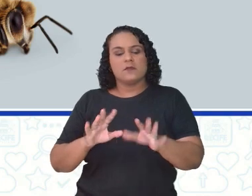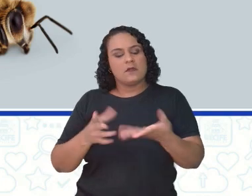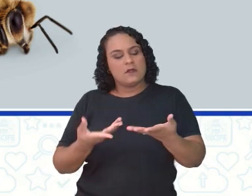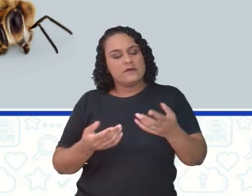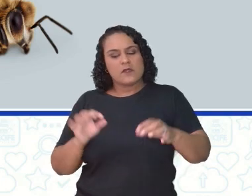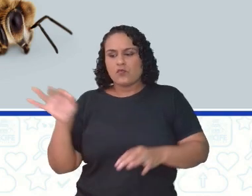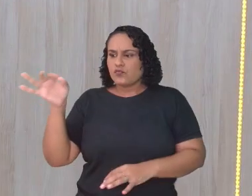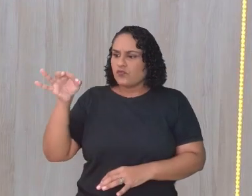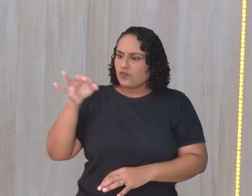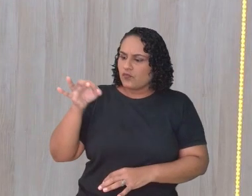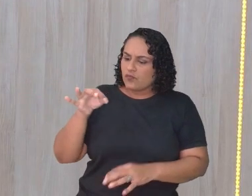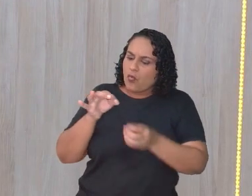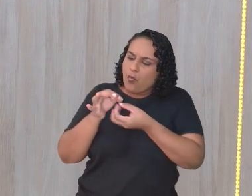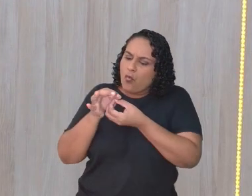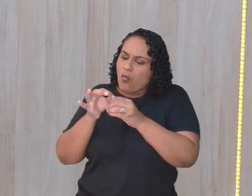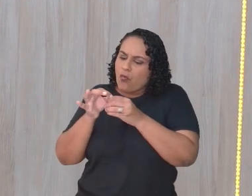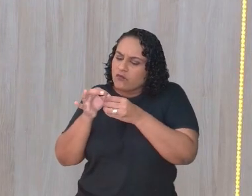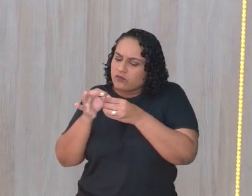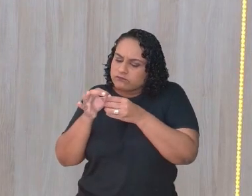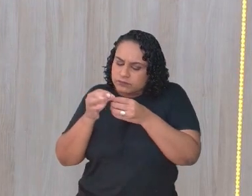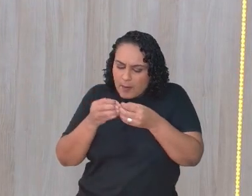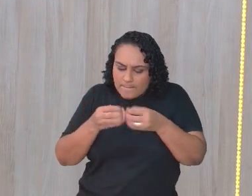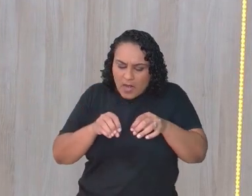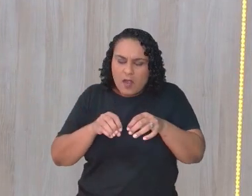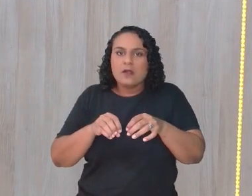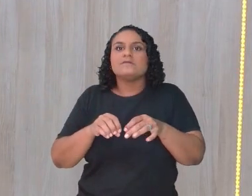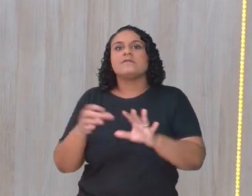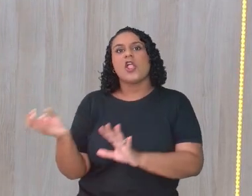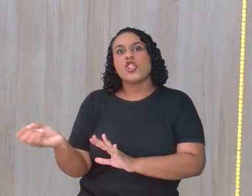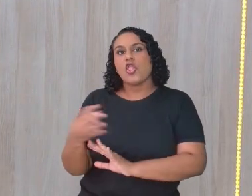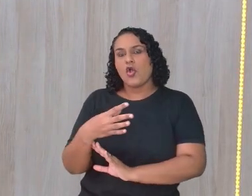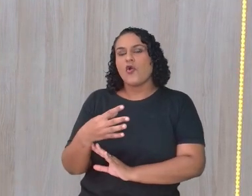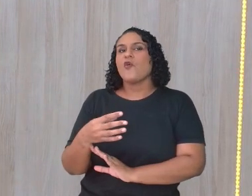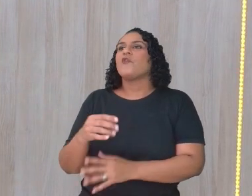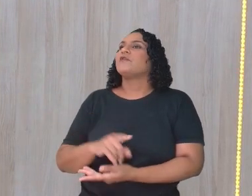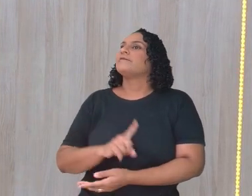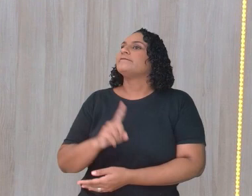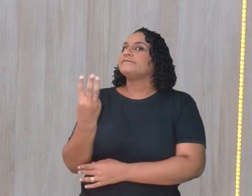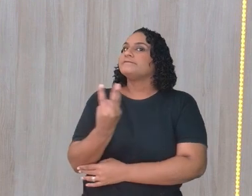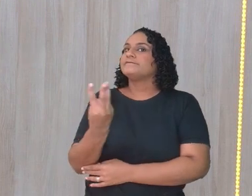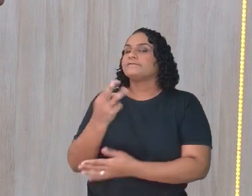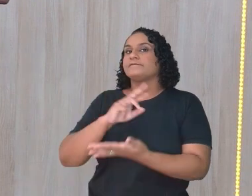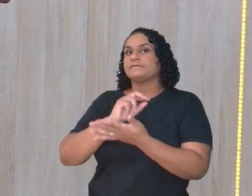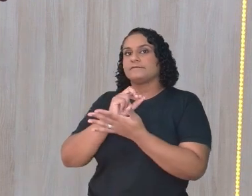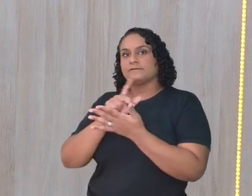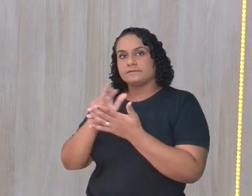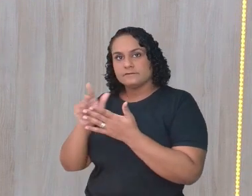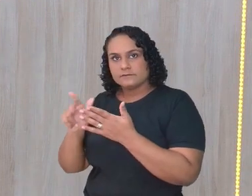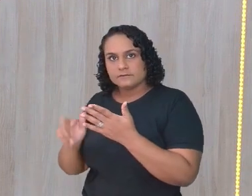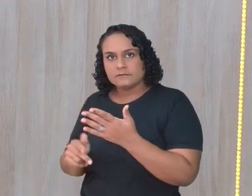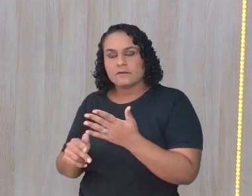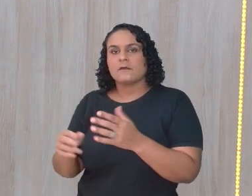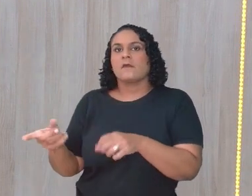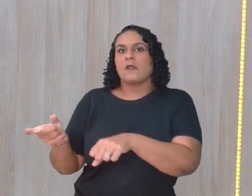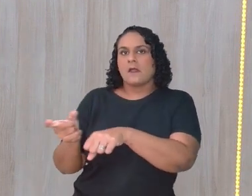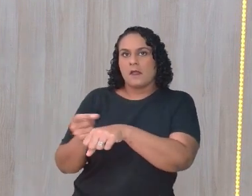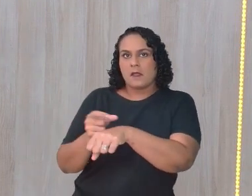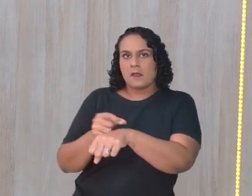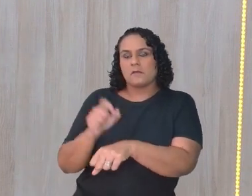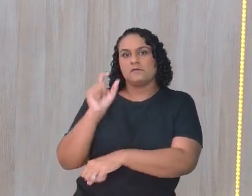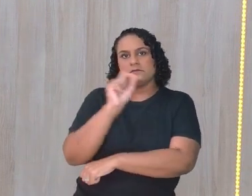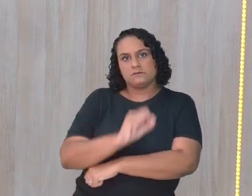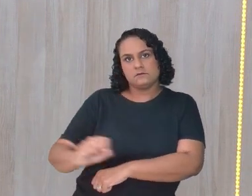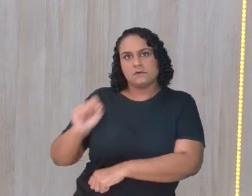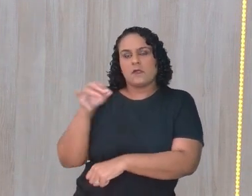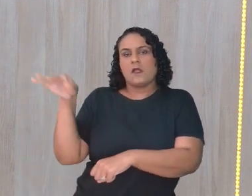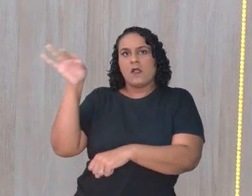indivíduo e vai originar outro ser. E aqui essas 3 espécies, como eu disse a vocês, abelhas, formigas, vespas,